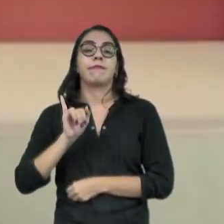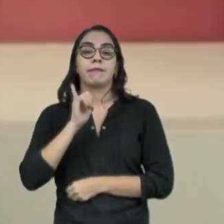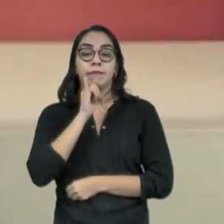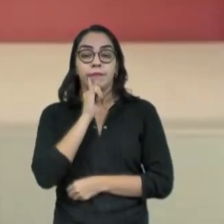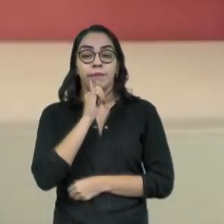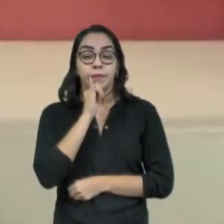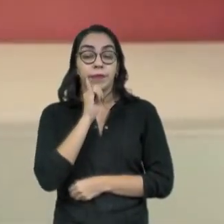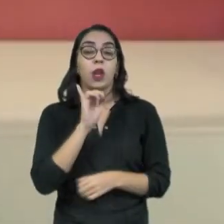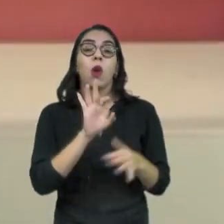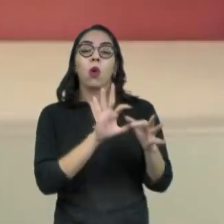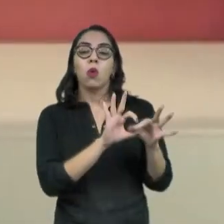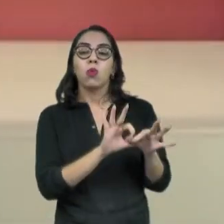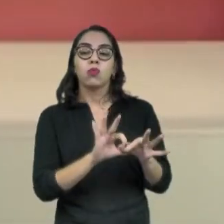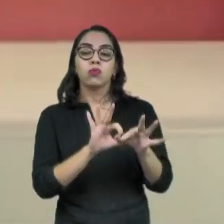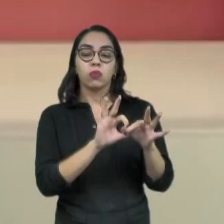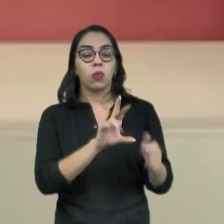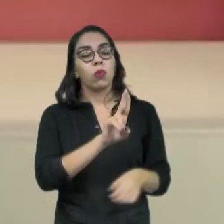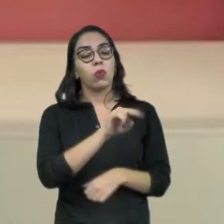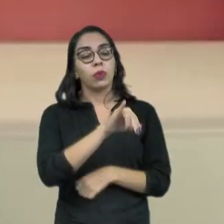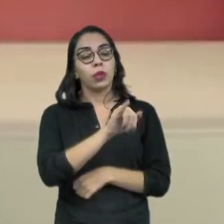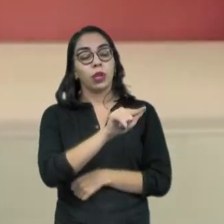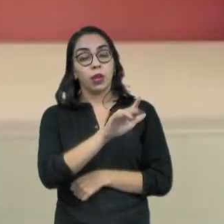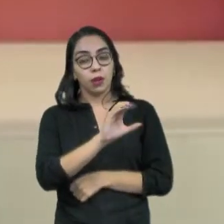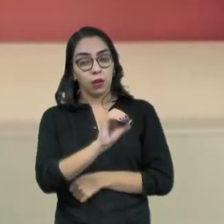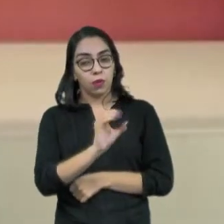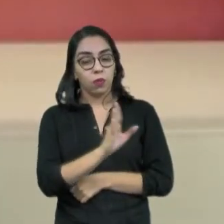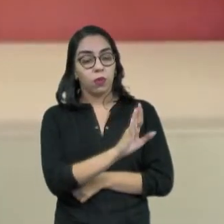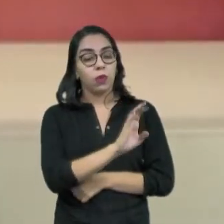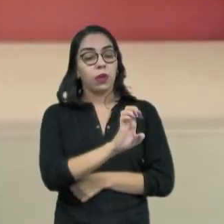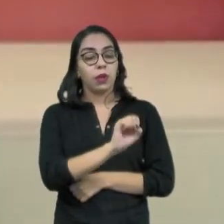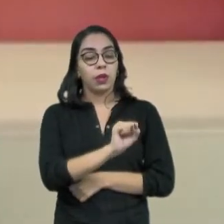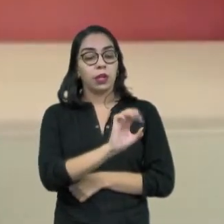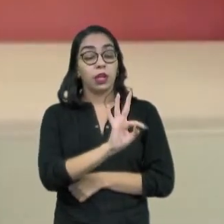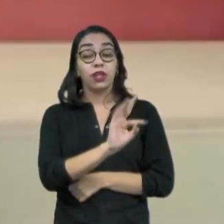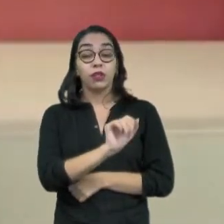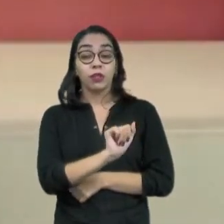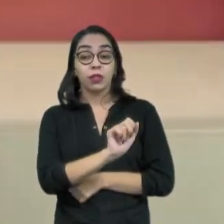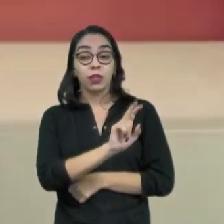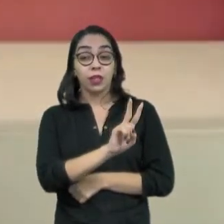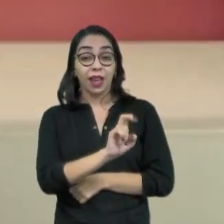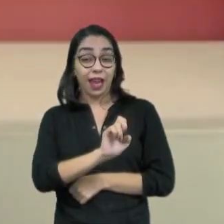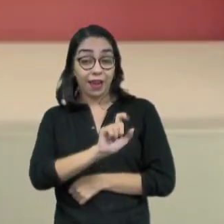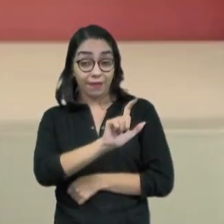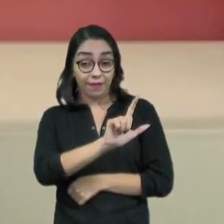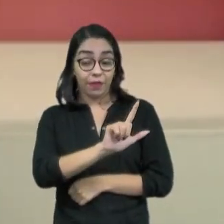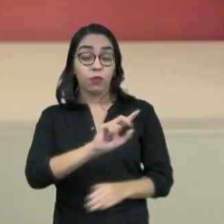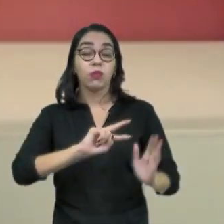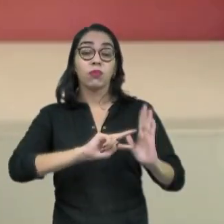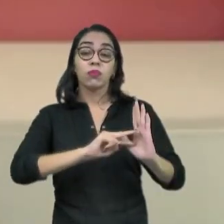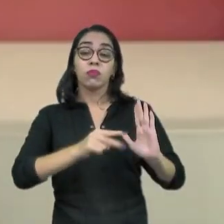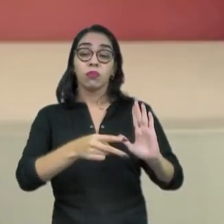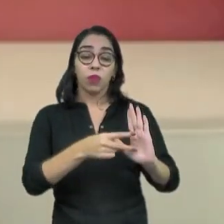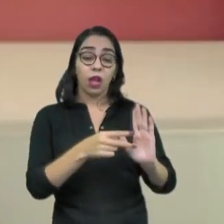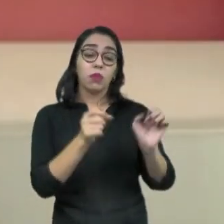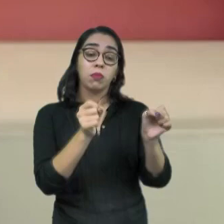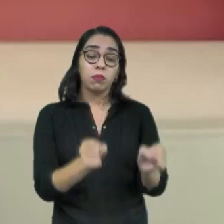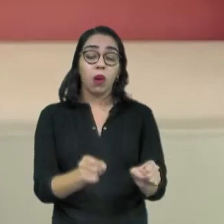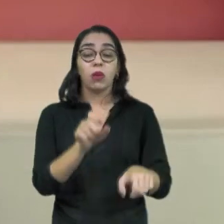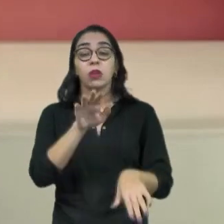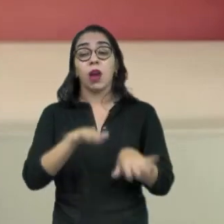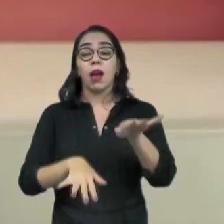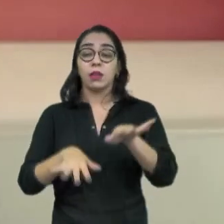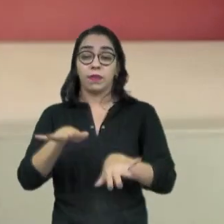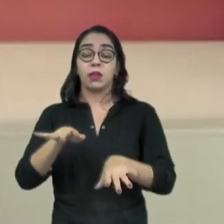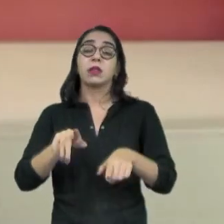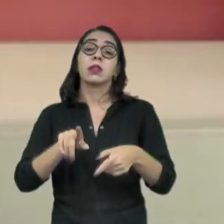desde o início daquela relação e a depender também pode não ser configurada